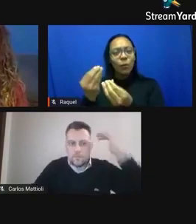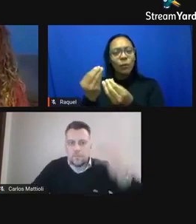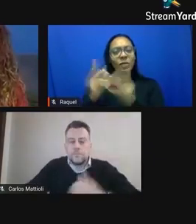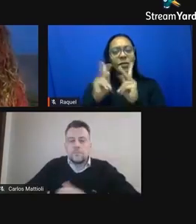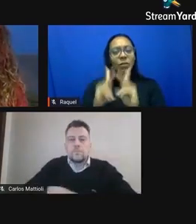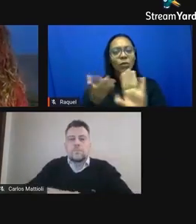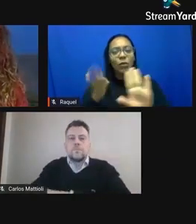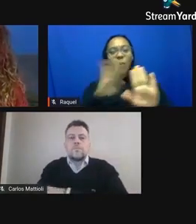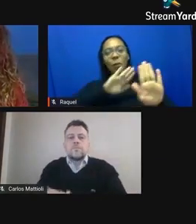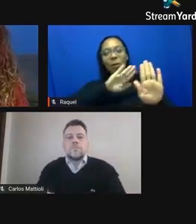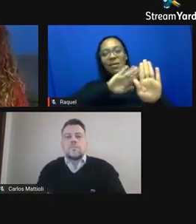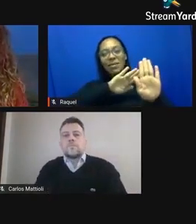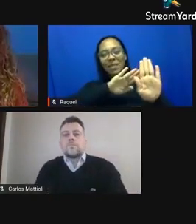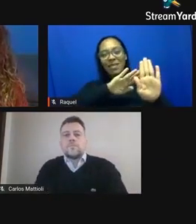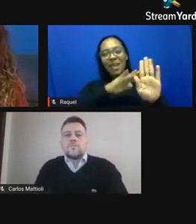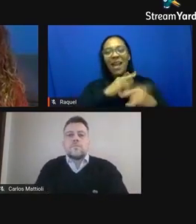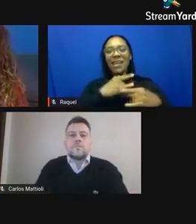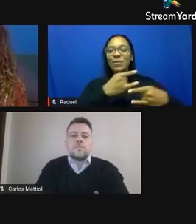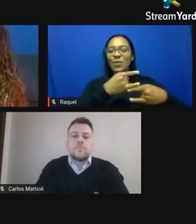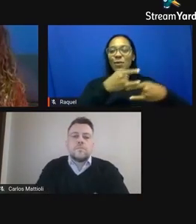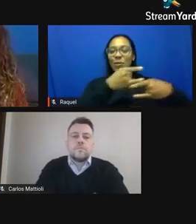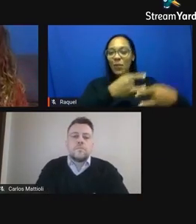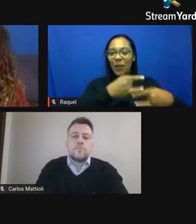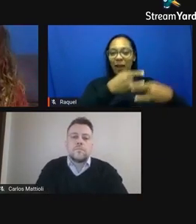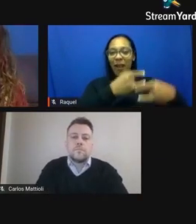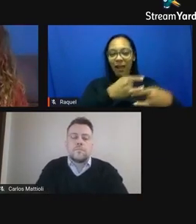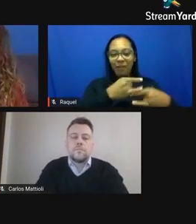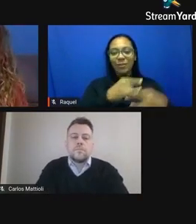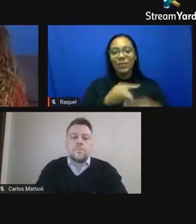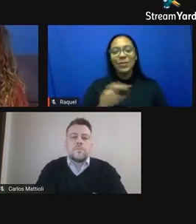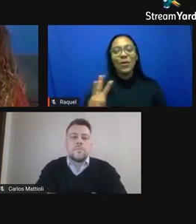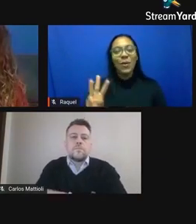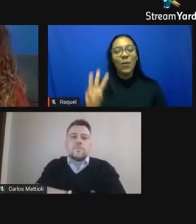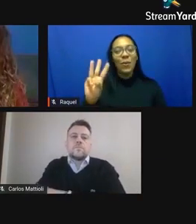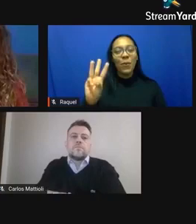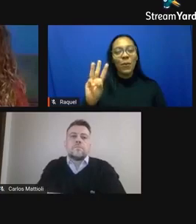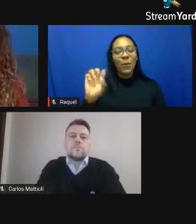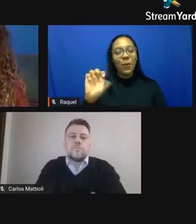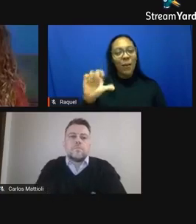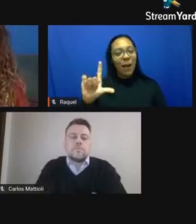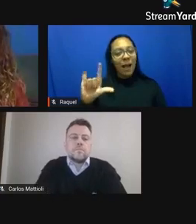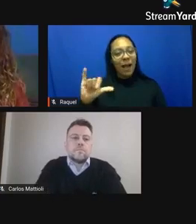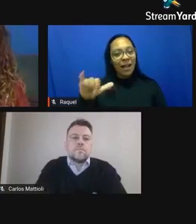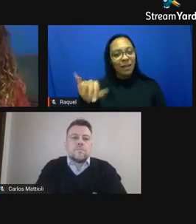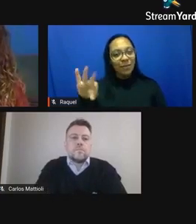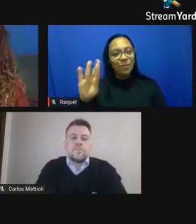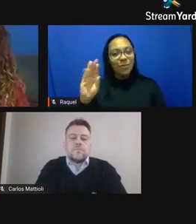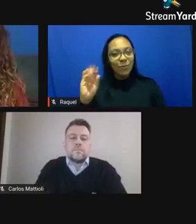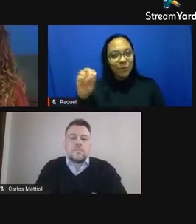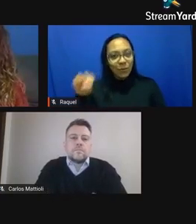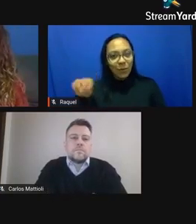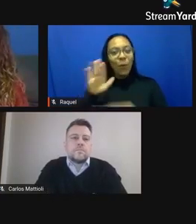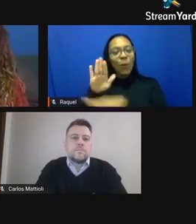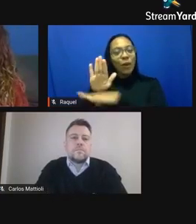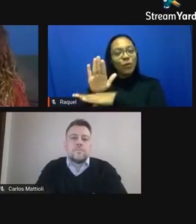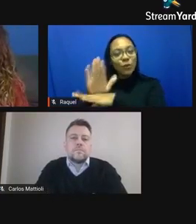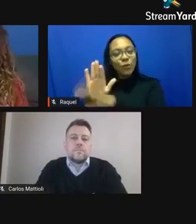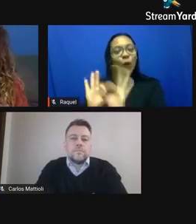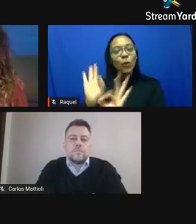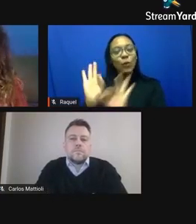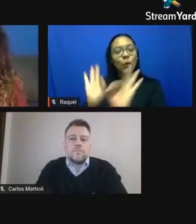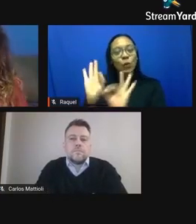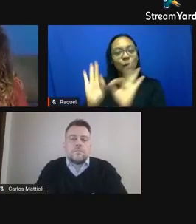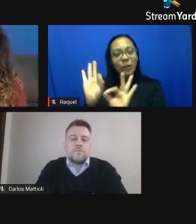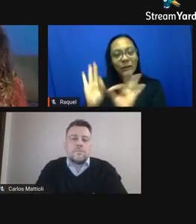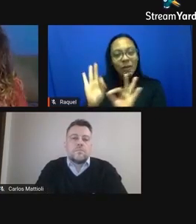Agradecer o Wellington, que está com a gente fazendo essa live acontecer. Ele não está aqui aparecendo, mas ele que está organizando, fazendo com que os números passem